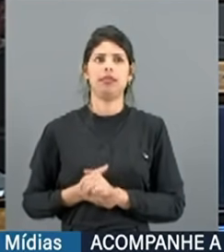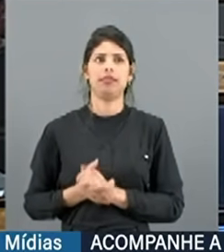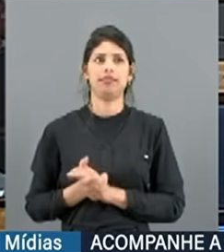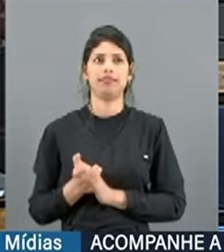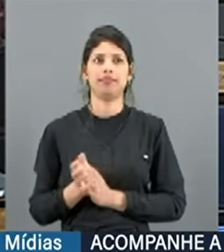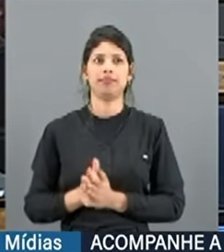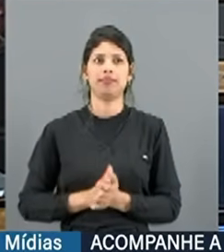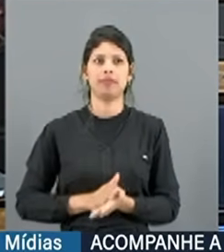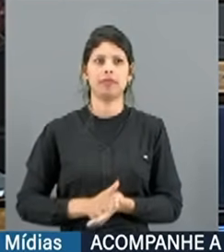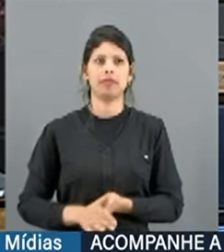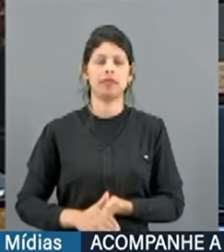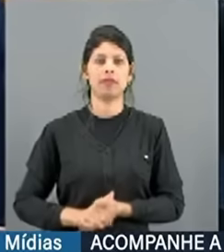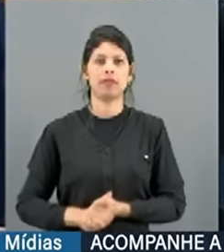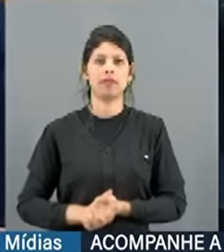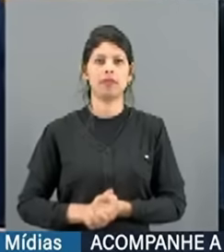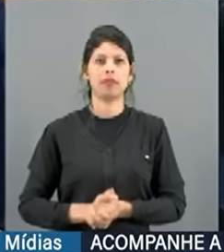Janeiro,